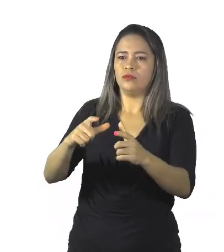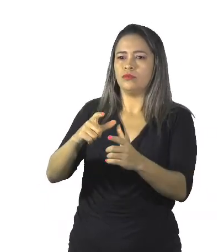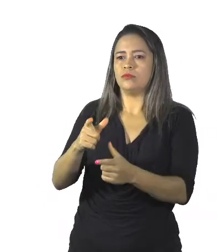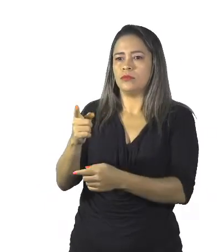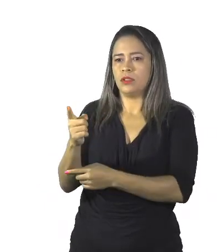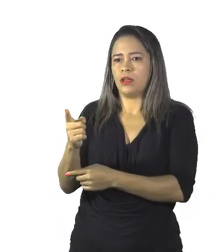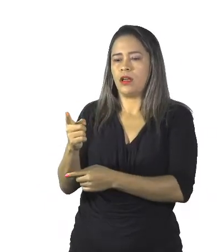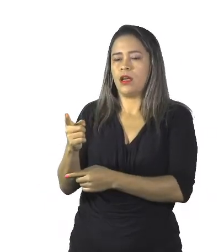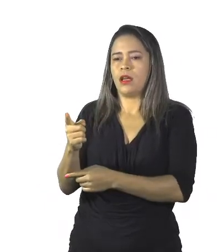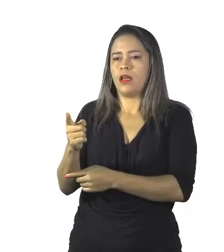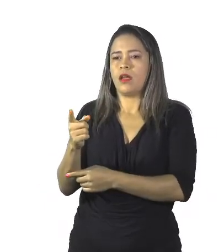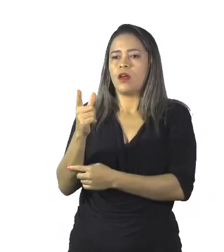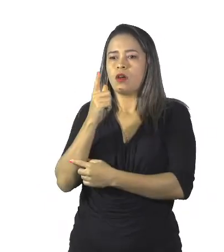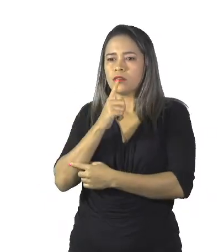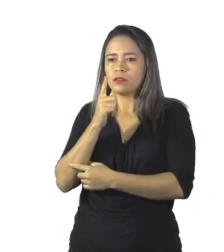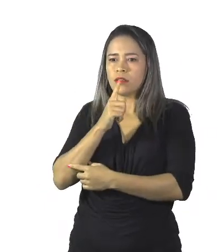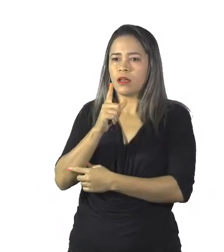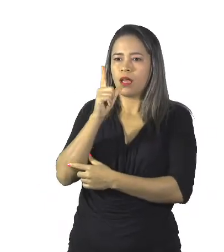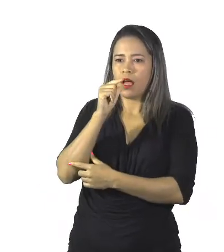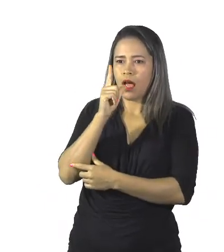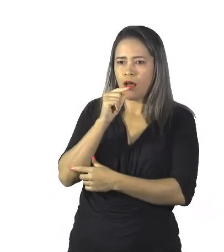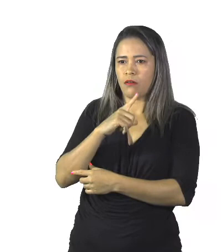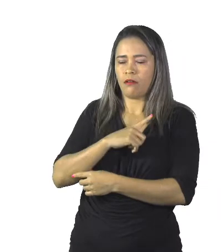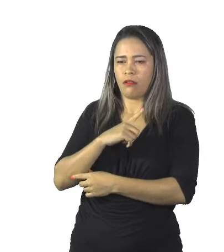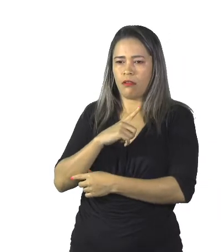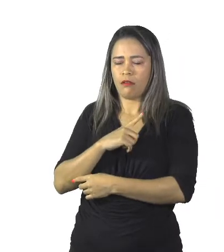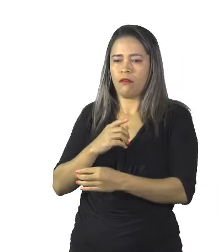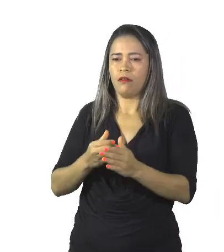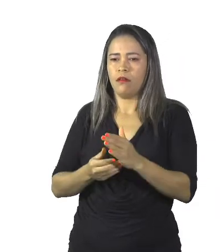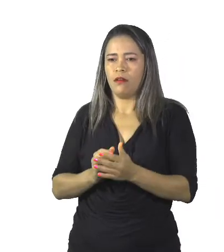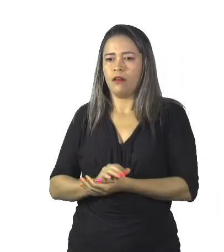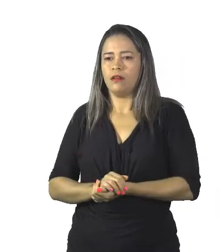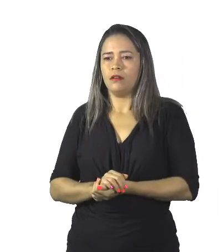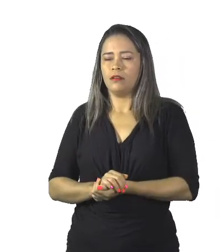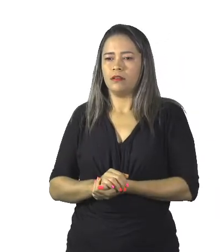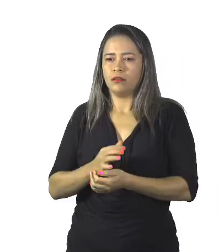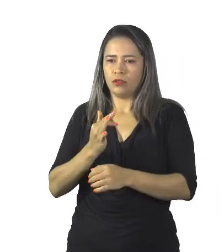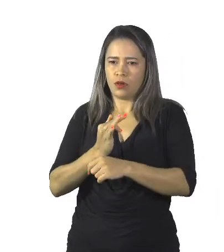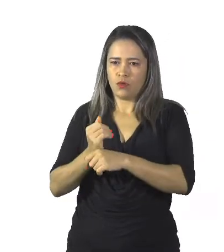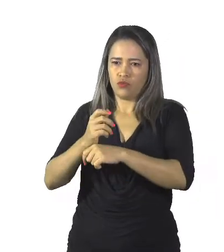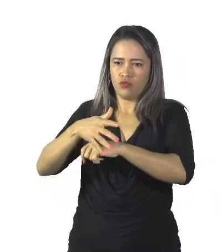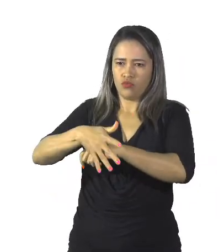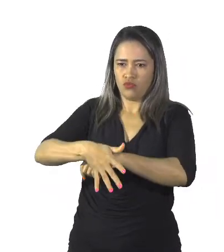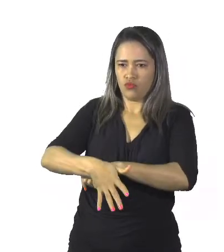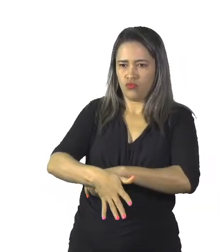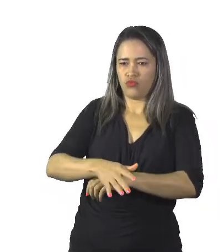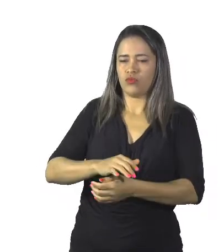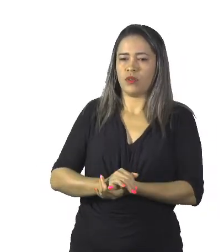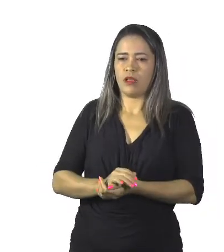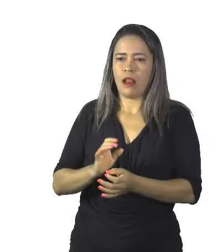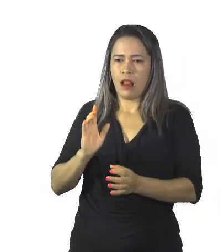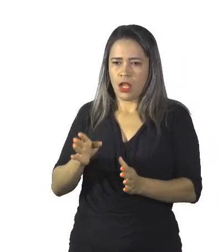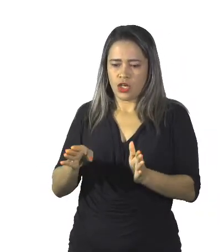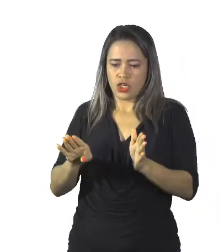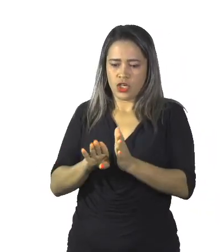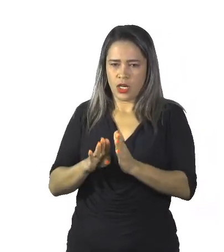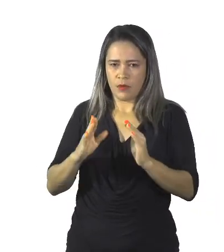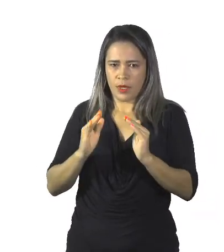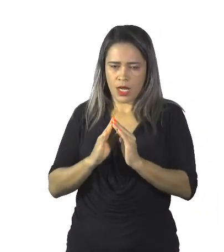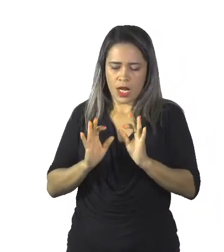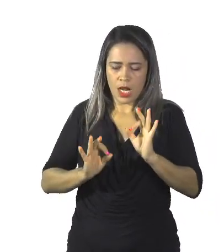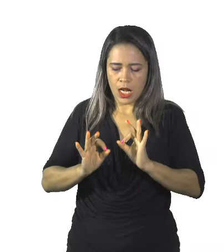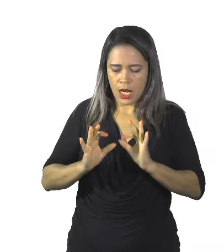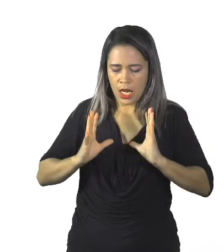água, que é retirado aí do ribeirão, que é tratado, que chega até a nossa casa, e